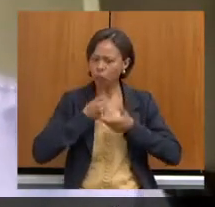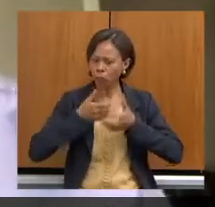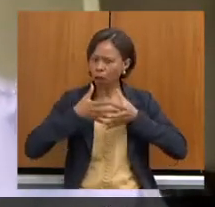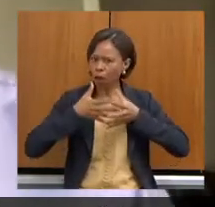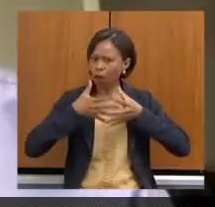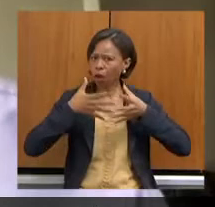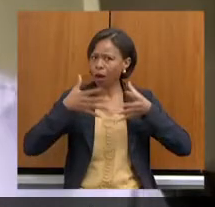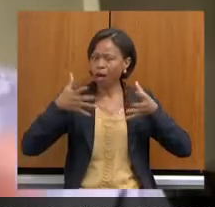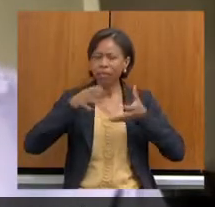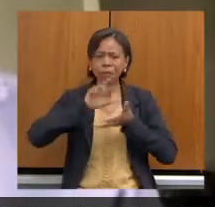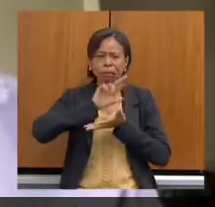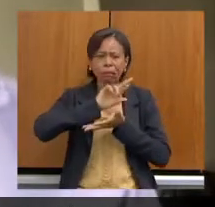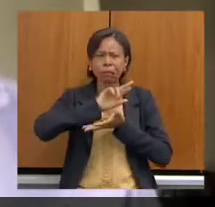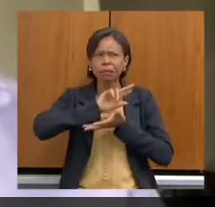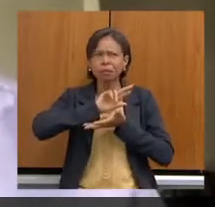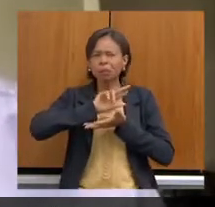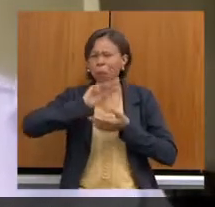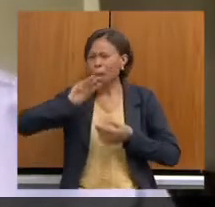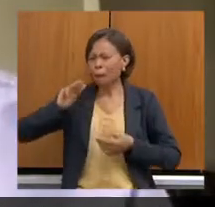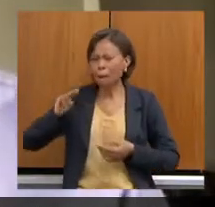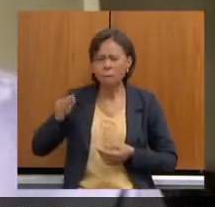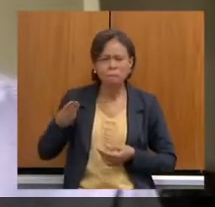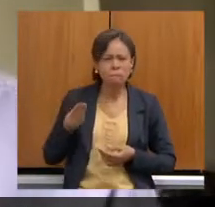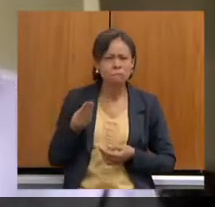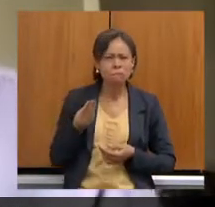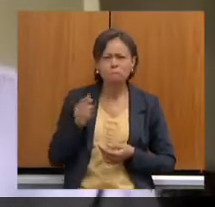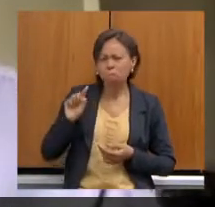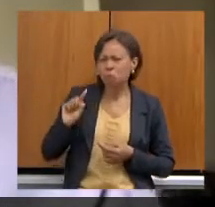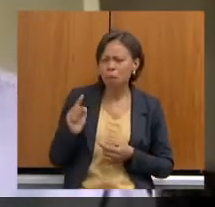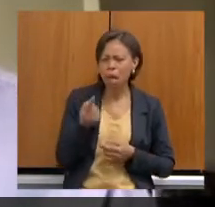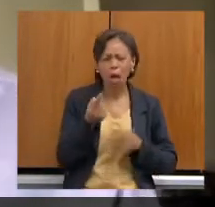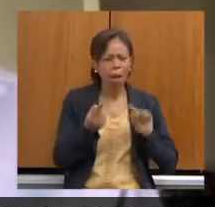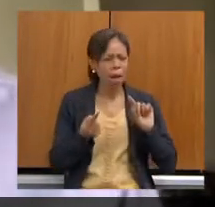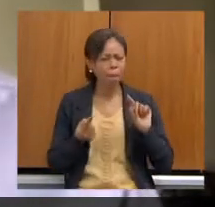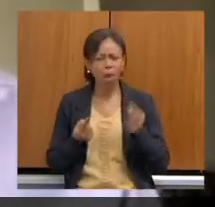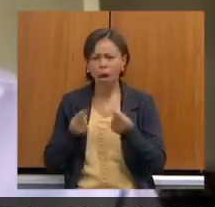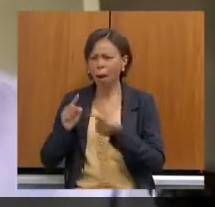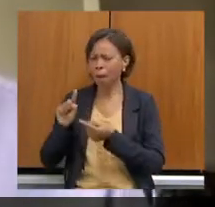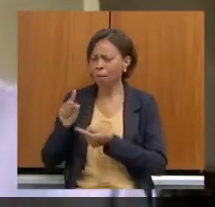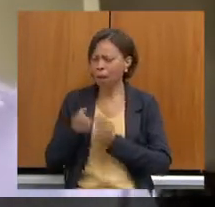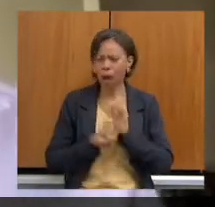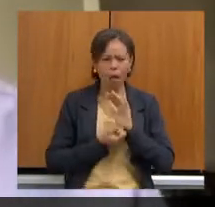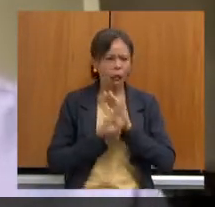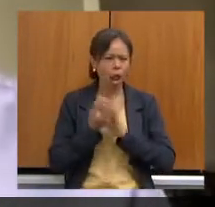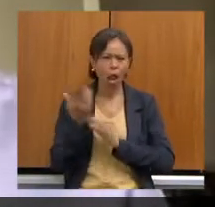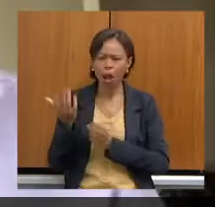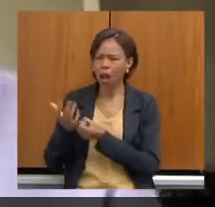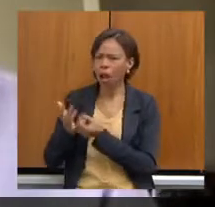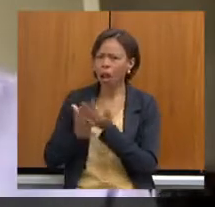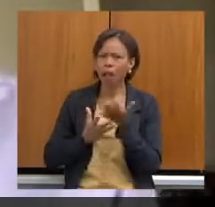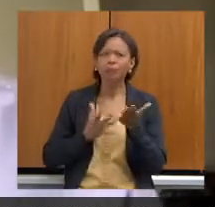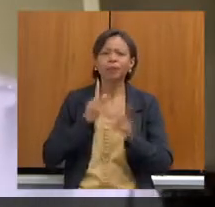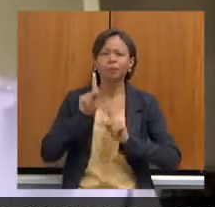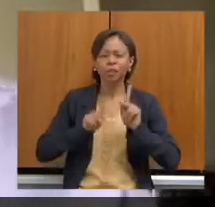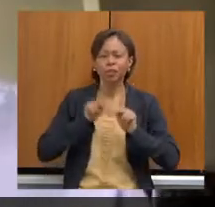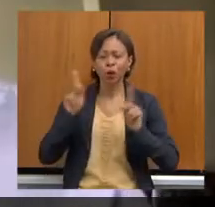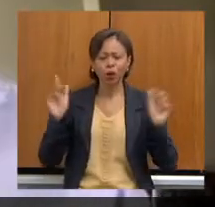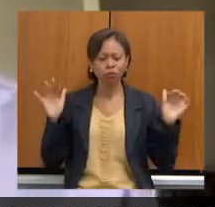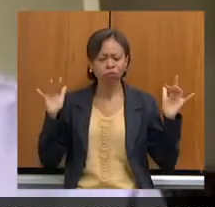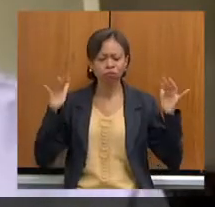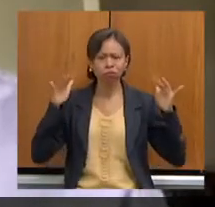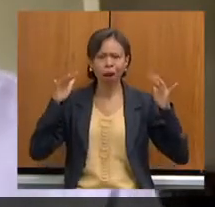milhares e milhares mais de uma centena de milhar de pessoas que participam posição de quando é para